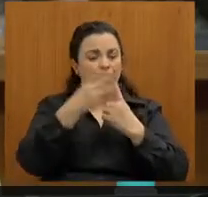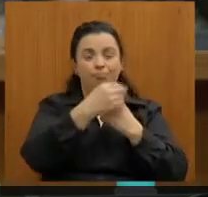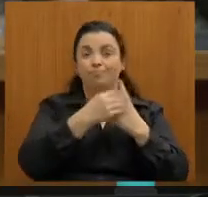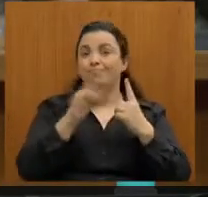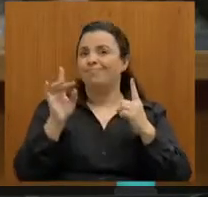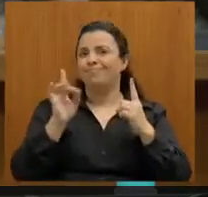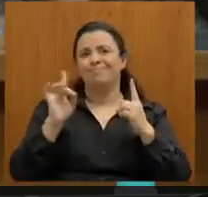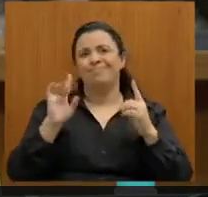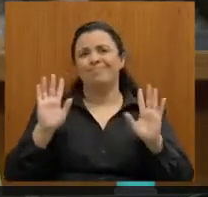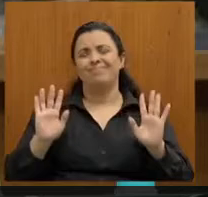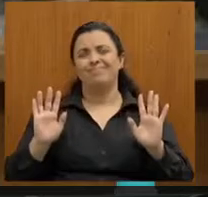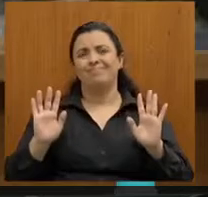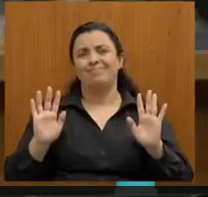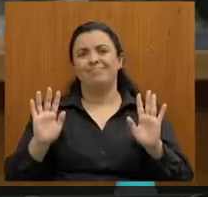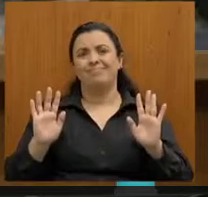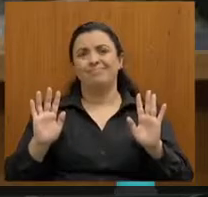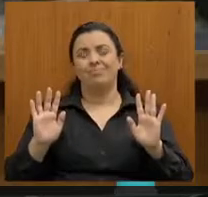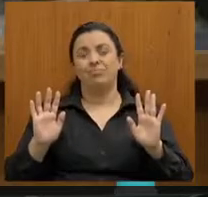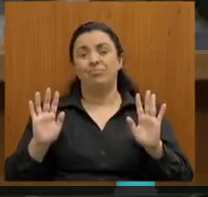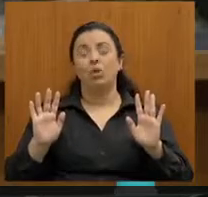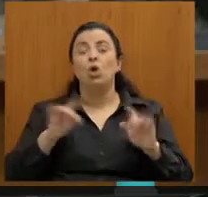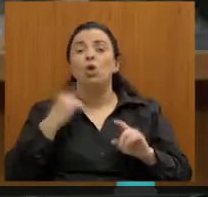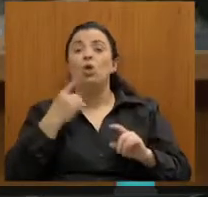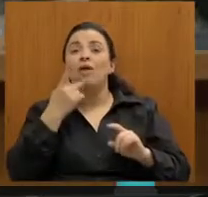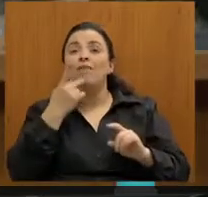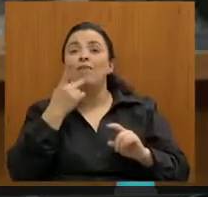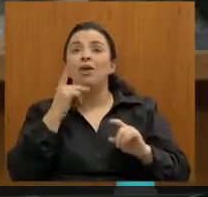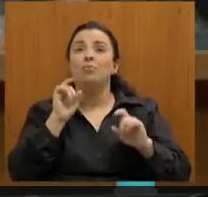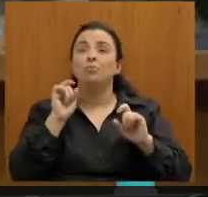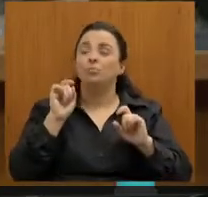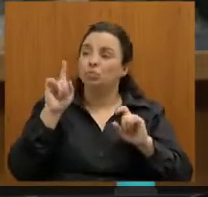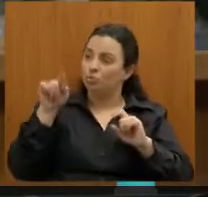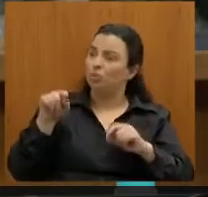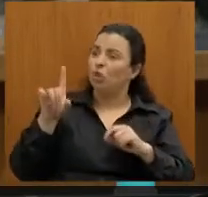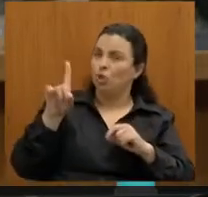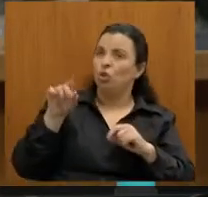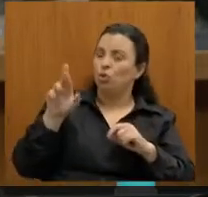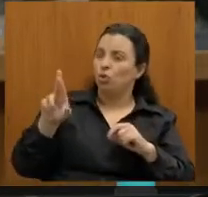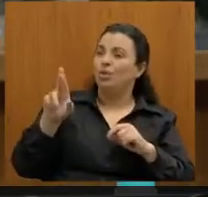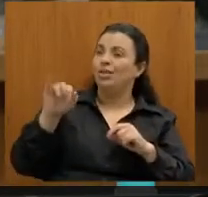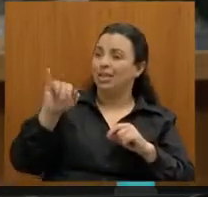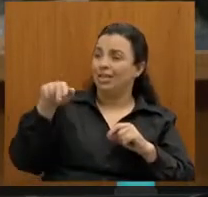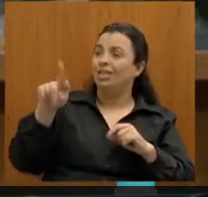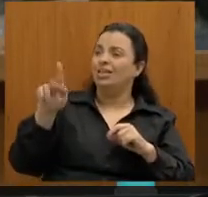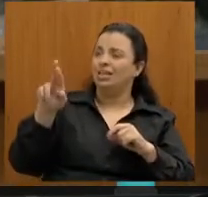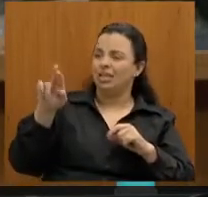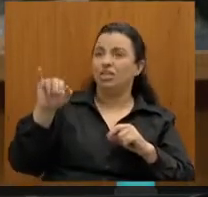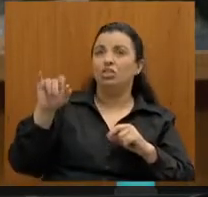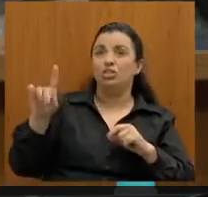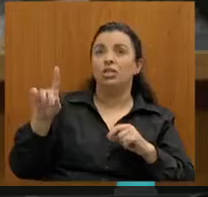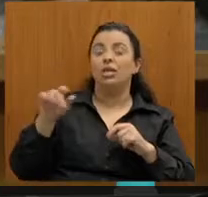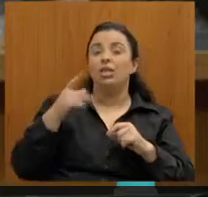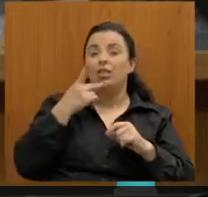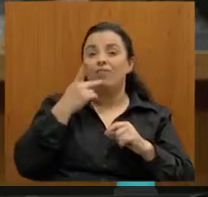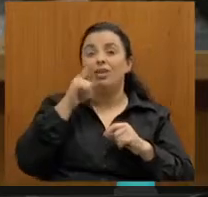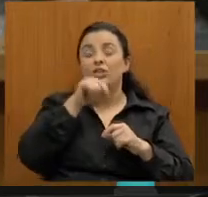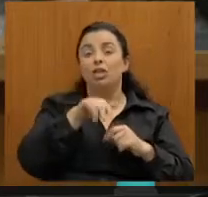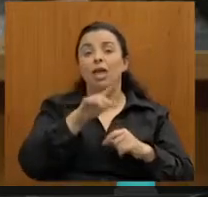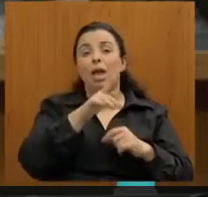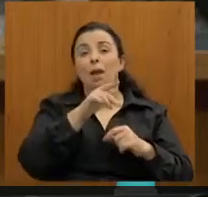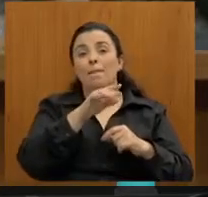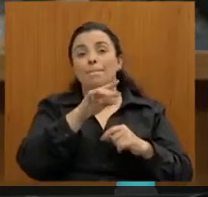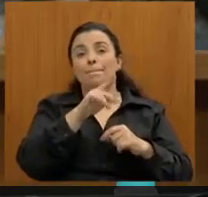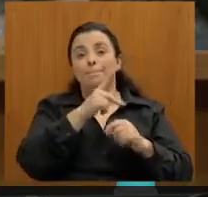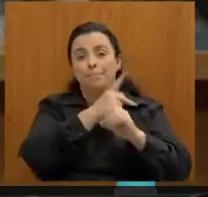e nós estamos falando de policiais Dra Ingrid que é o trabalho específico da Polícia